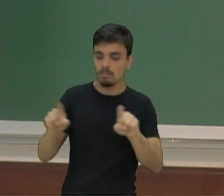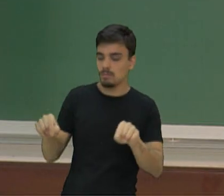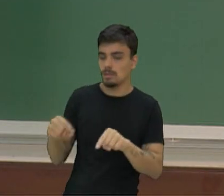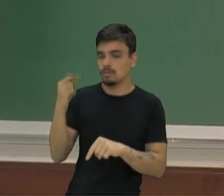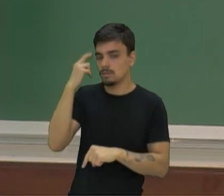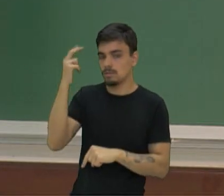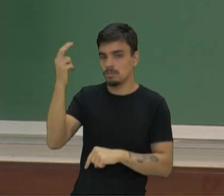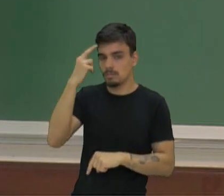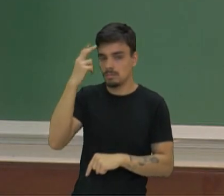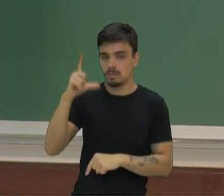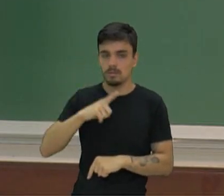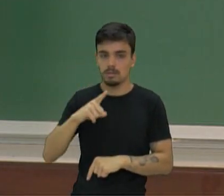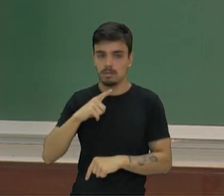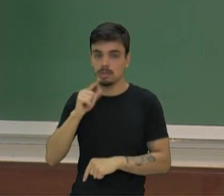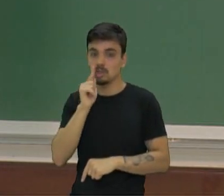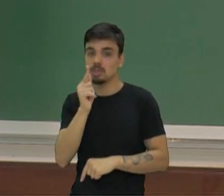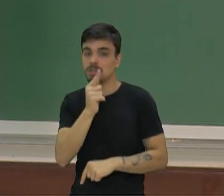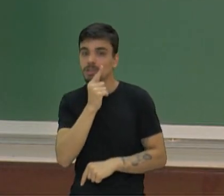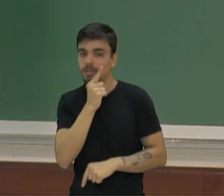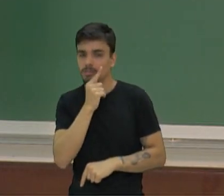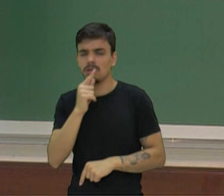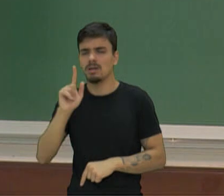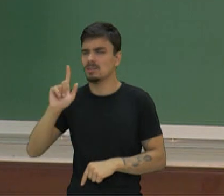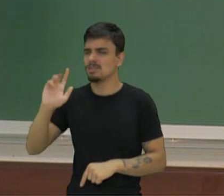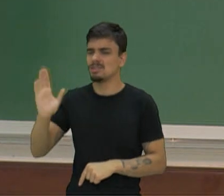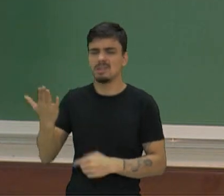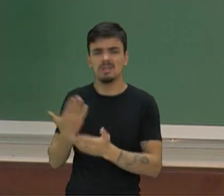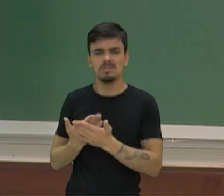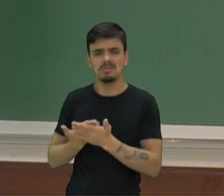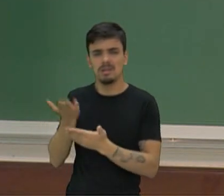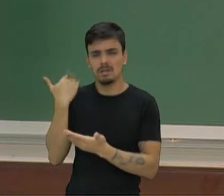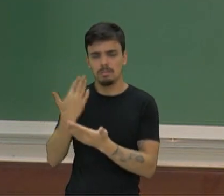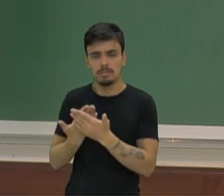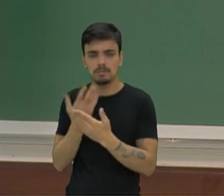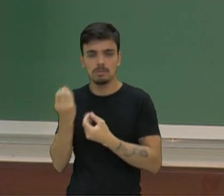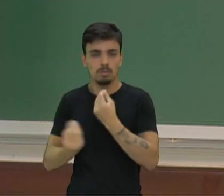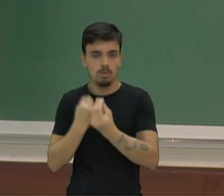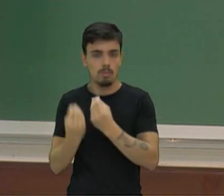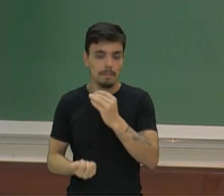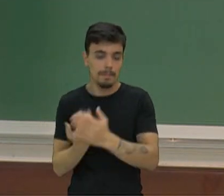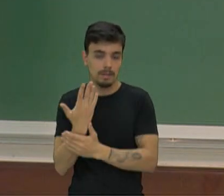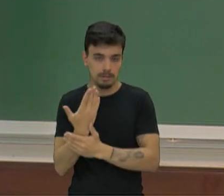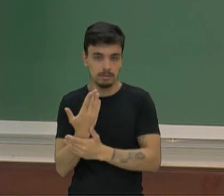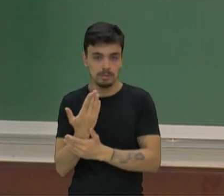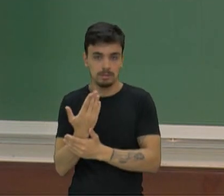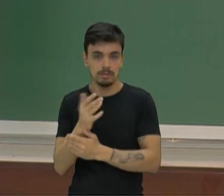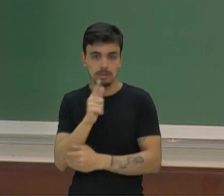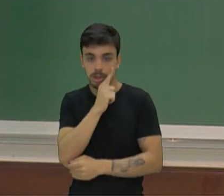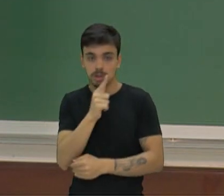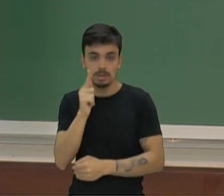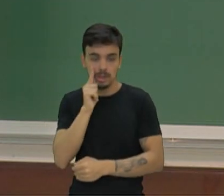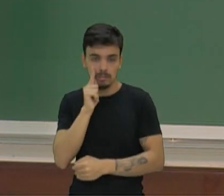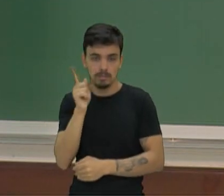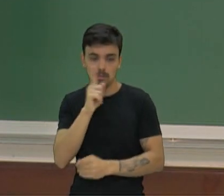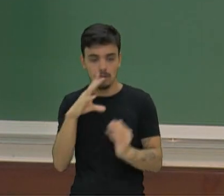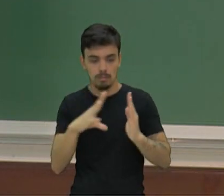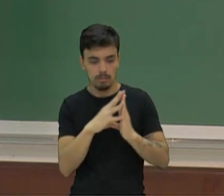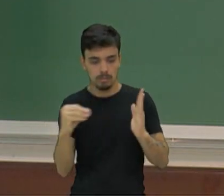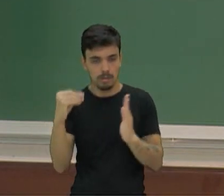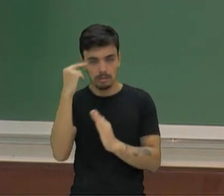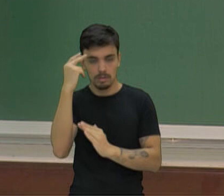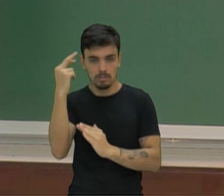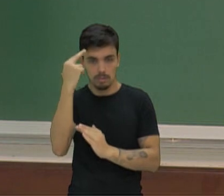gêmeos univitelinos. Nós já vimos em outras aulas anteriores como se forma esse tipo de gêmeos. Aquilo constitui uma clonagem